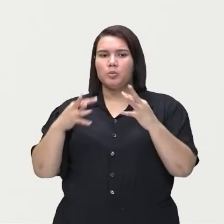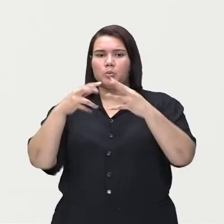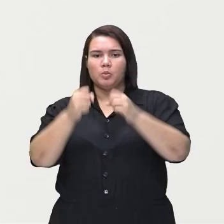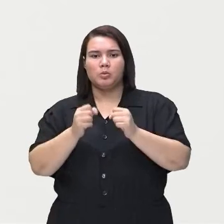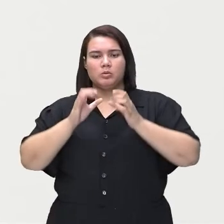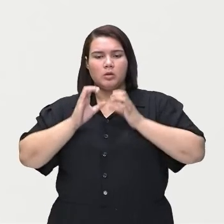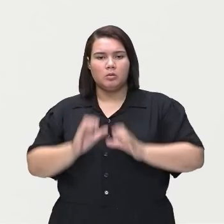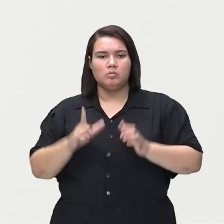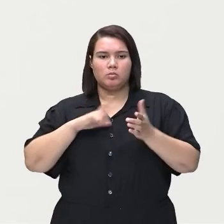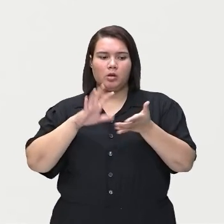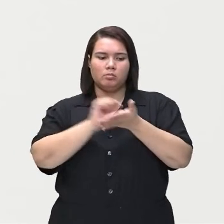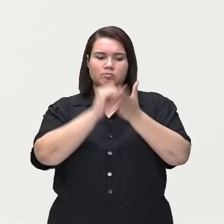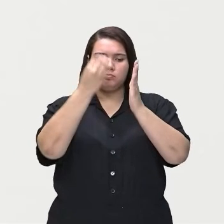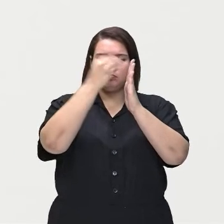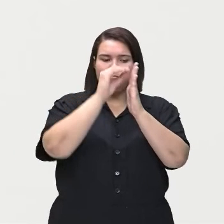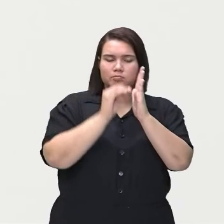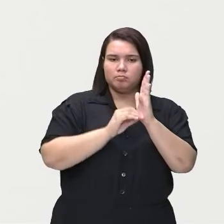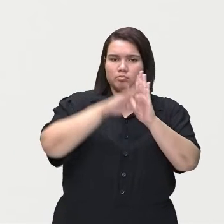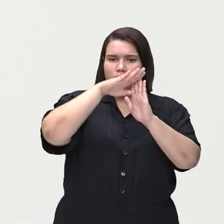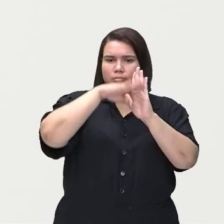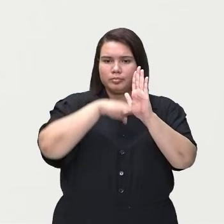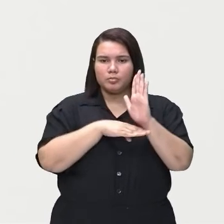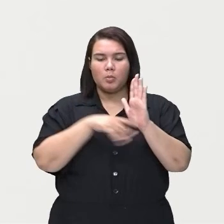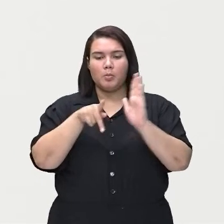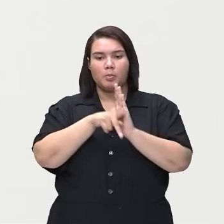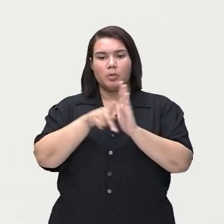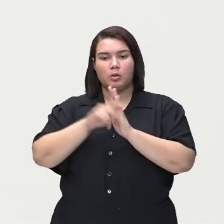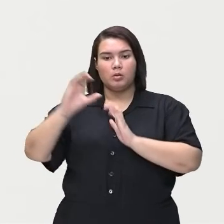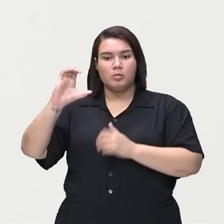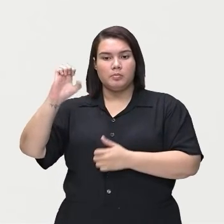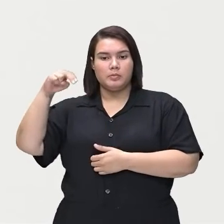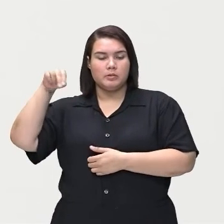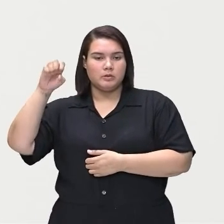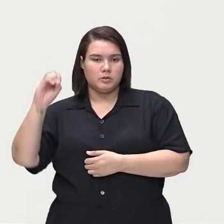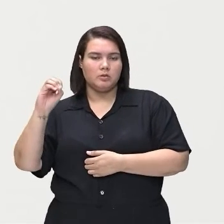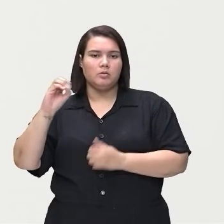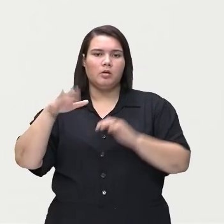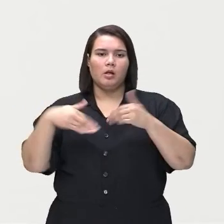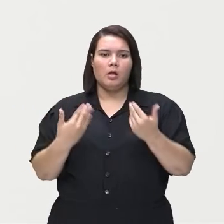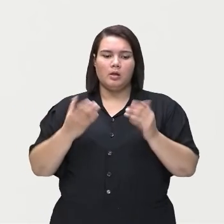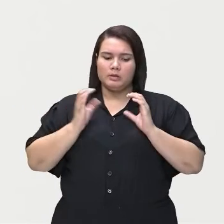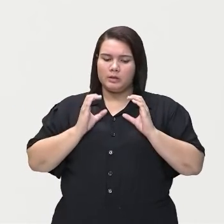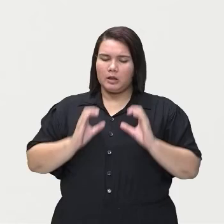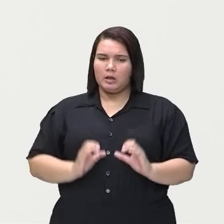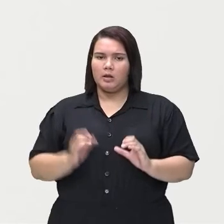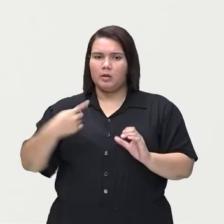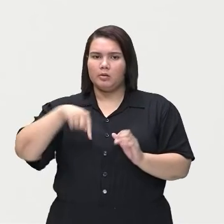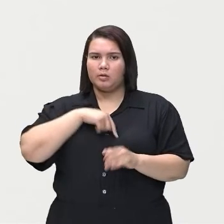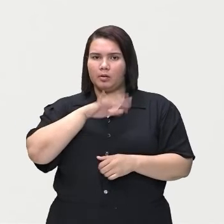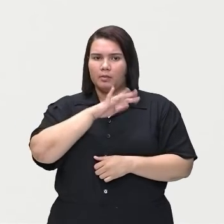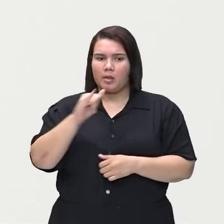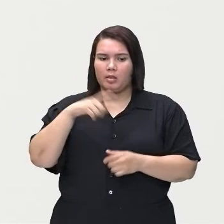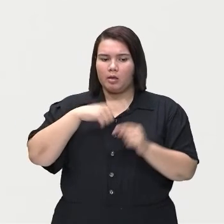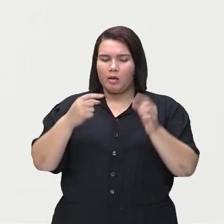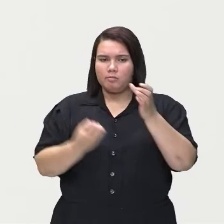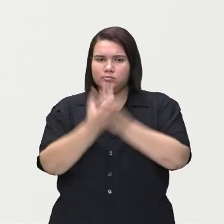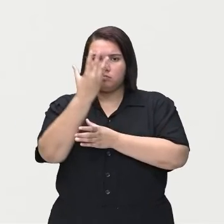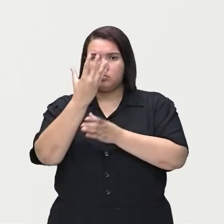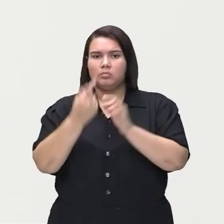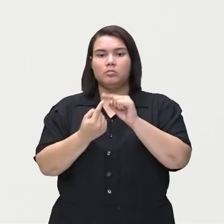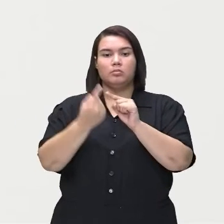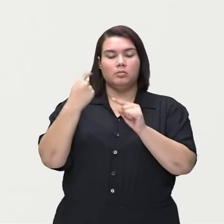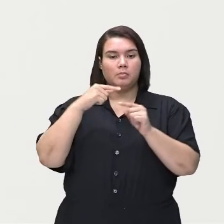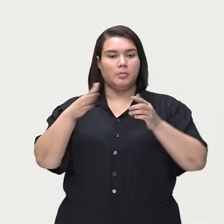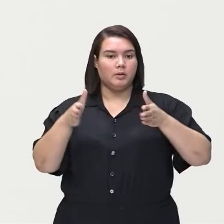inscritos na lista do censo. Então, a ideia de cidadania que nós vamos ter surge ali